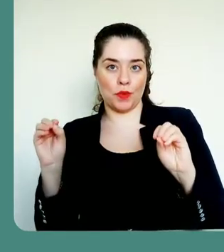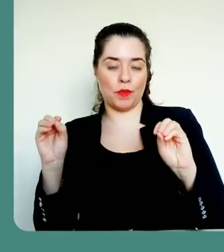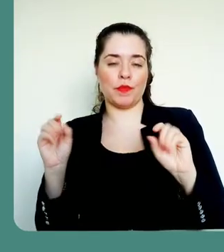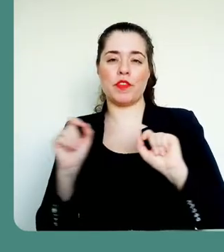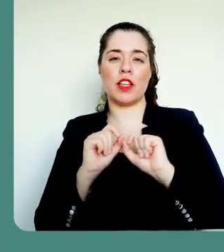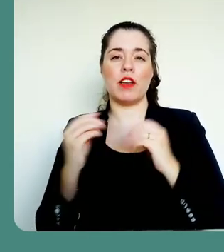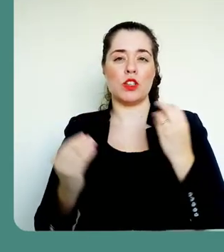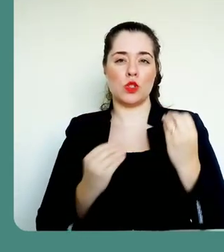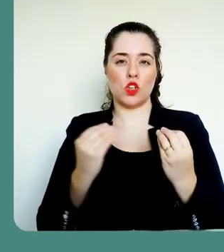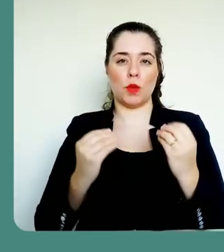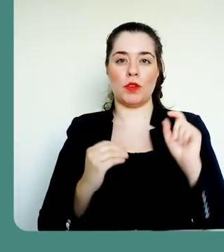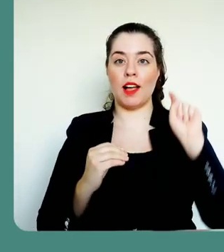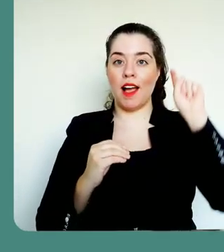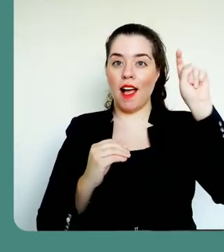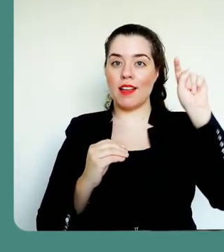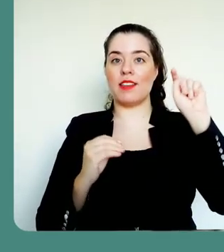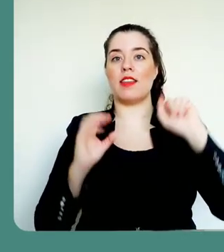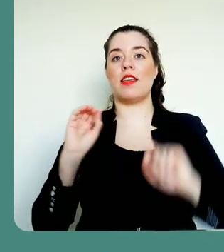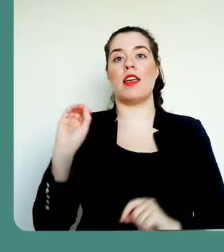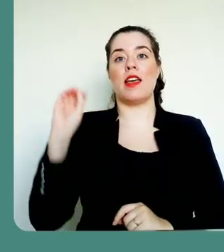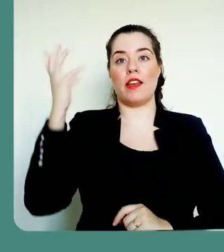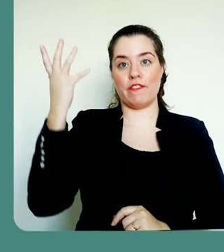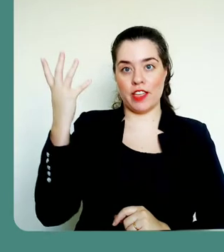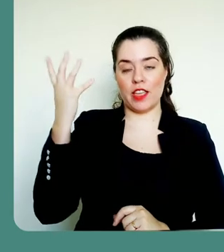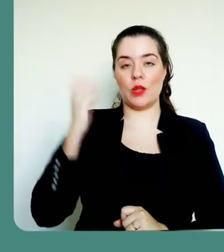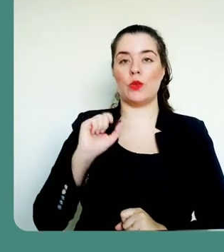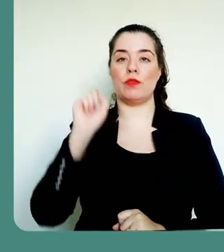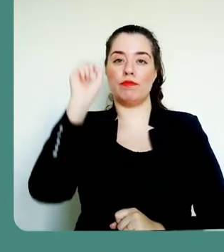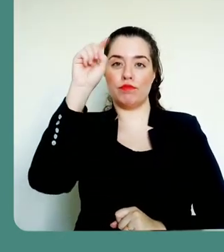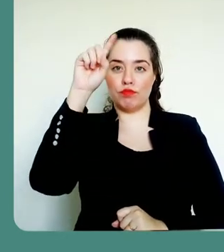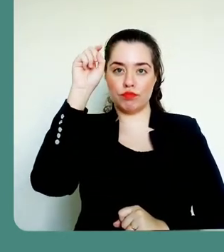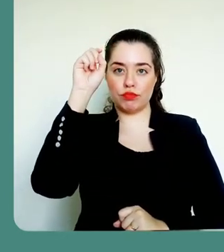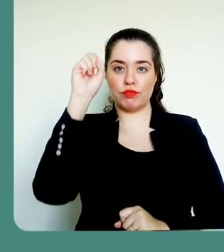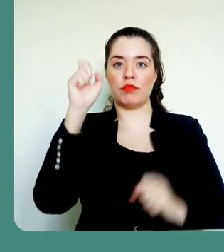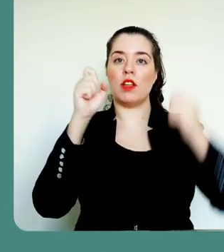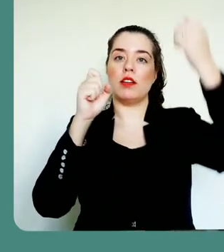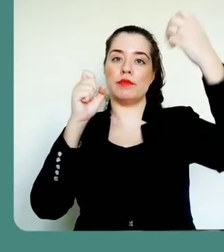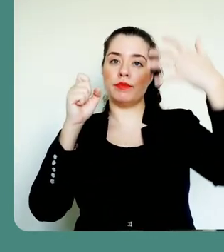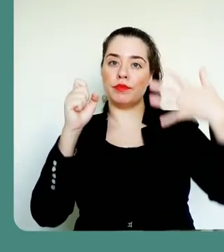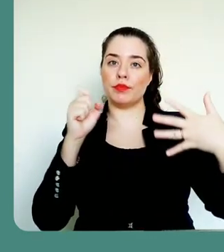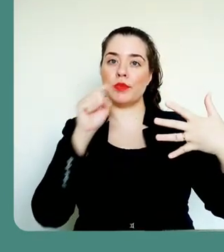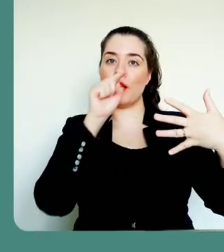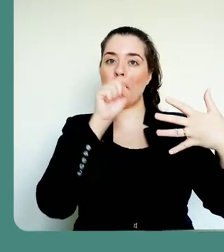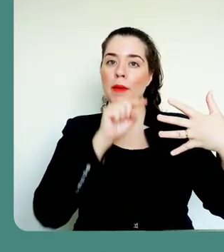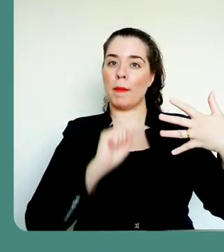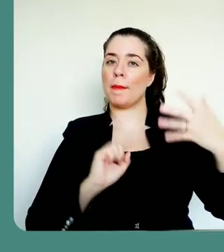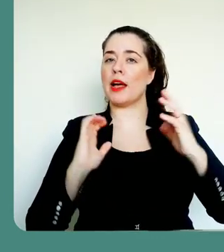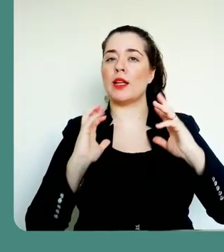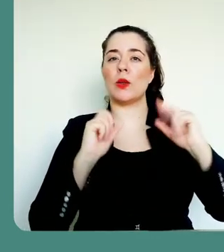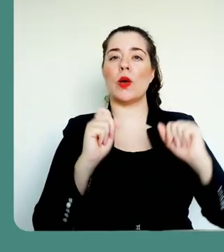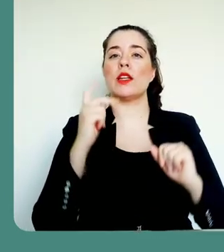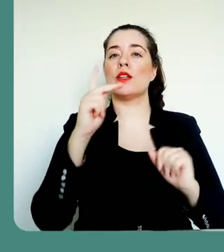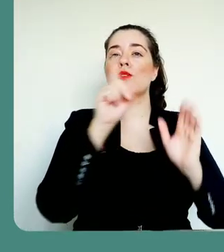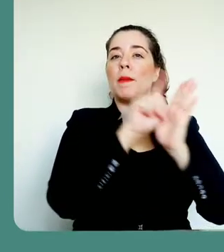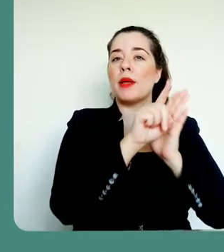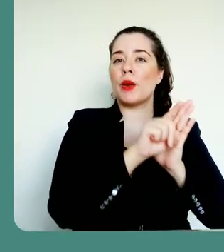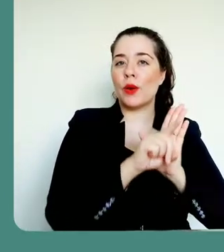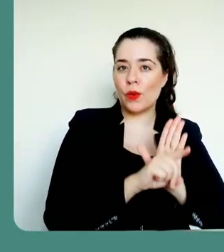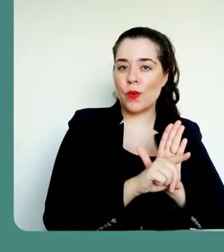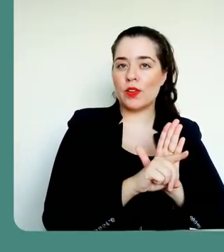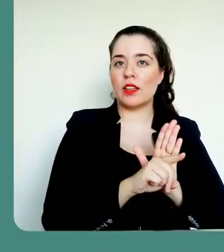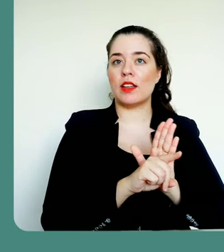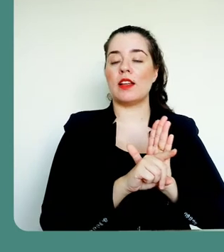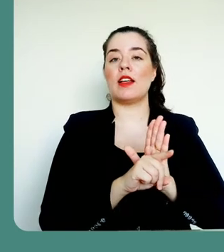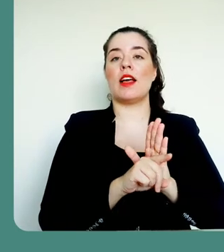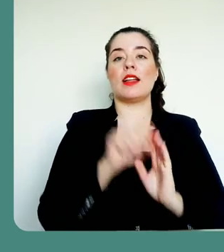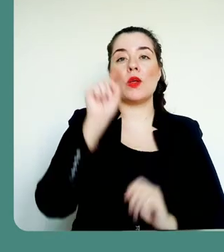Para isso, você vem na área do seu evento, na opção de Live Pools, você vai ver aqui então todas as suas perguntas